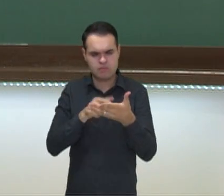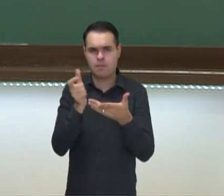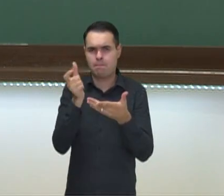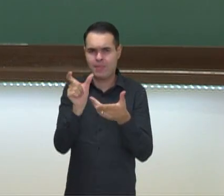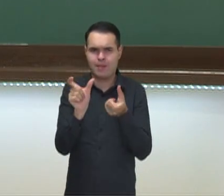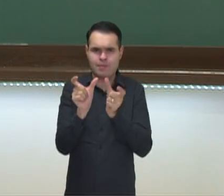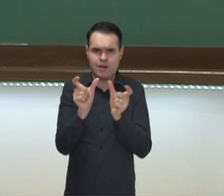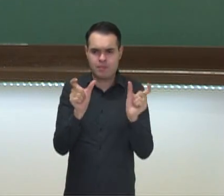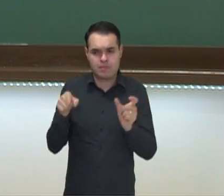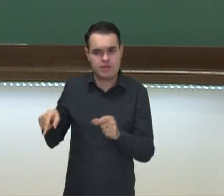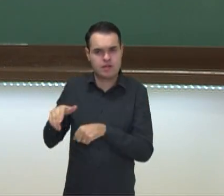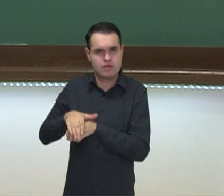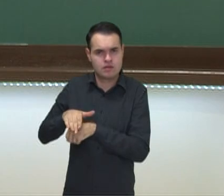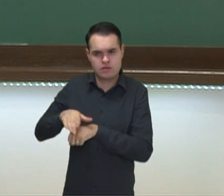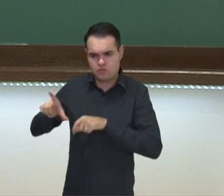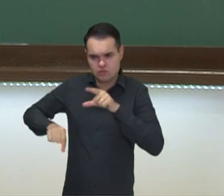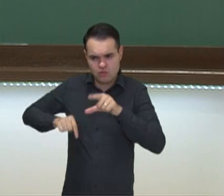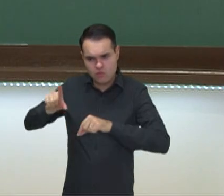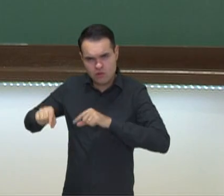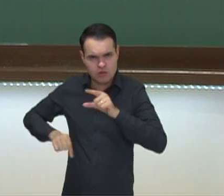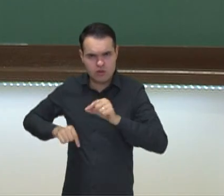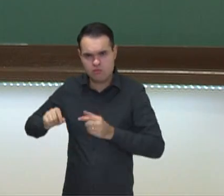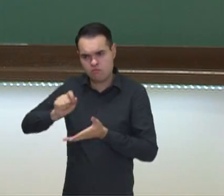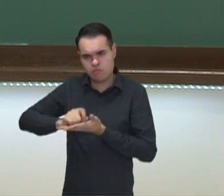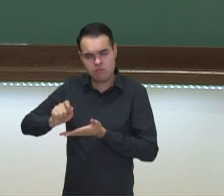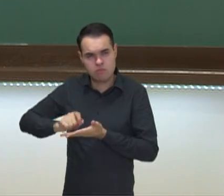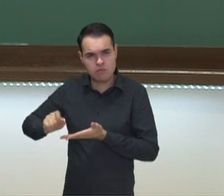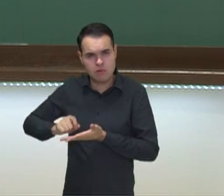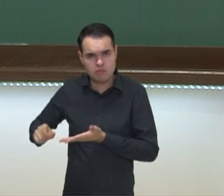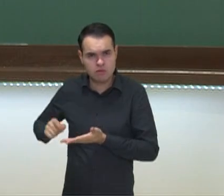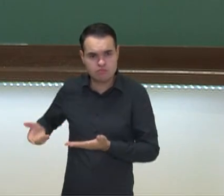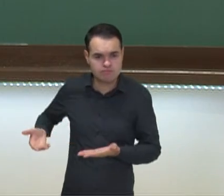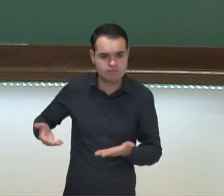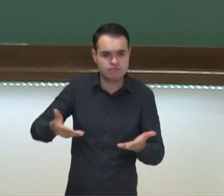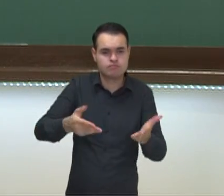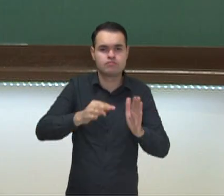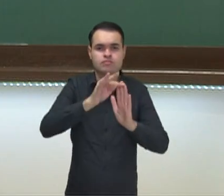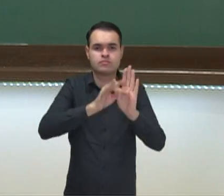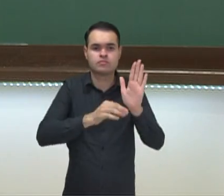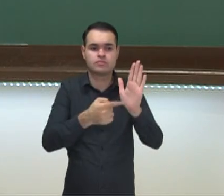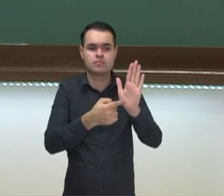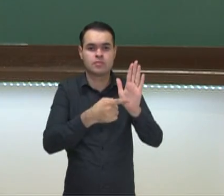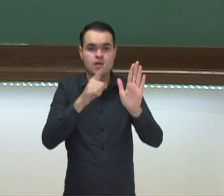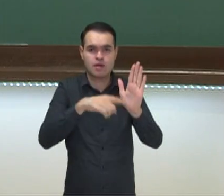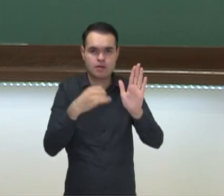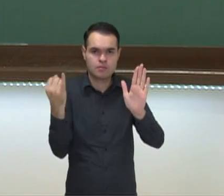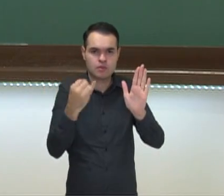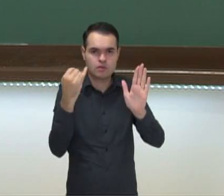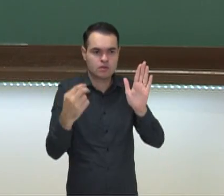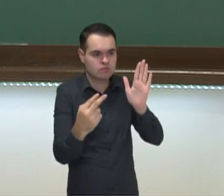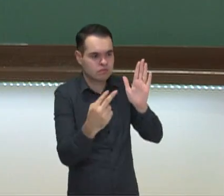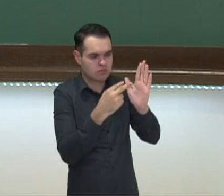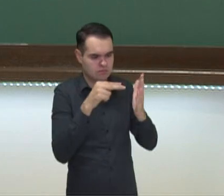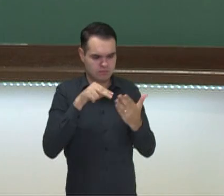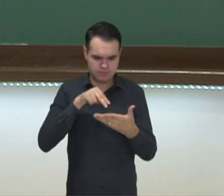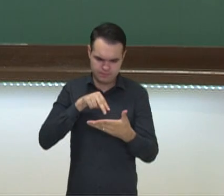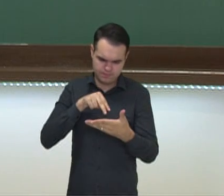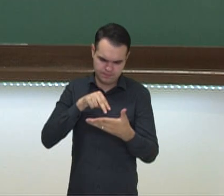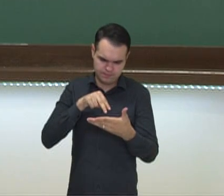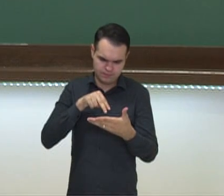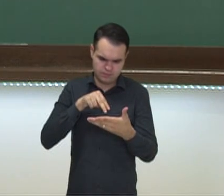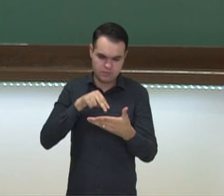ele escolheu, que ele usou no seu texto são muito importantes, pois através delas nós temos acesso ao